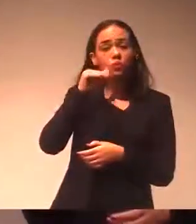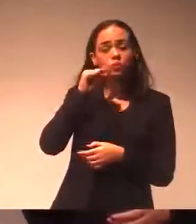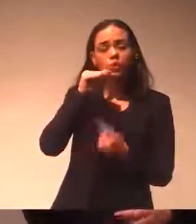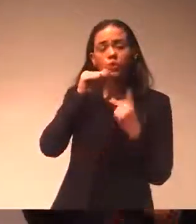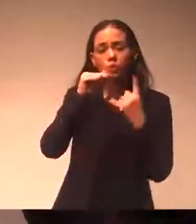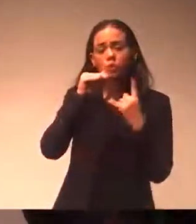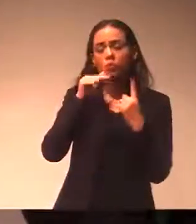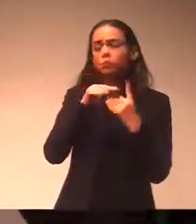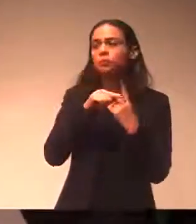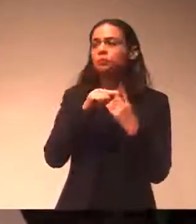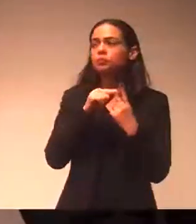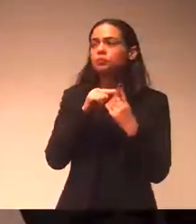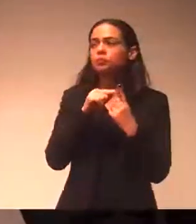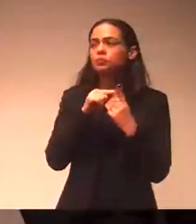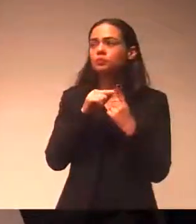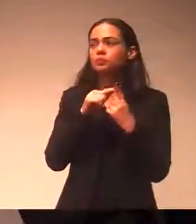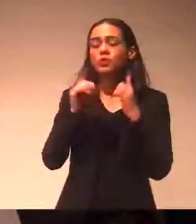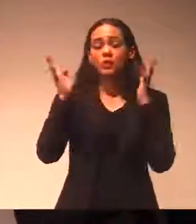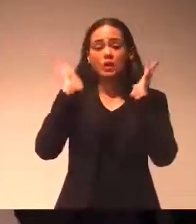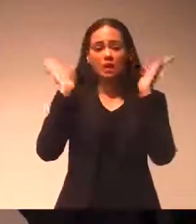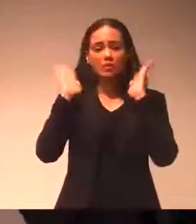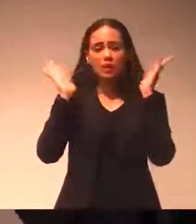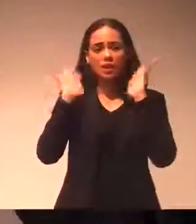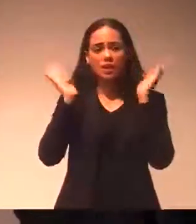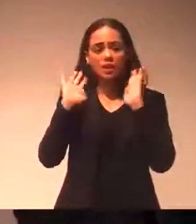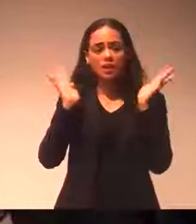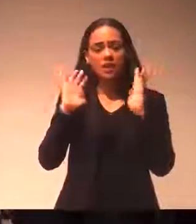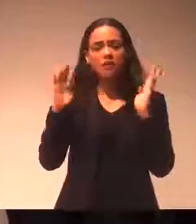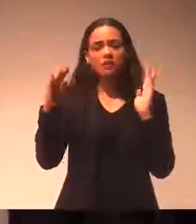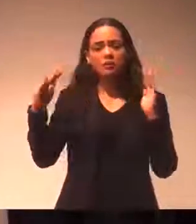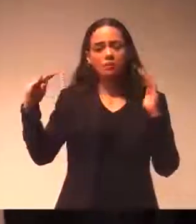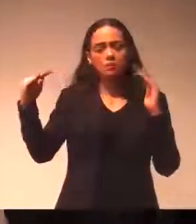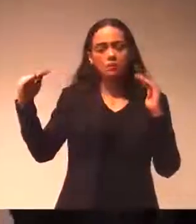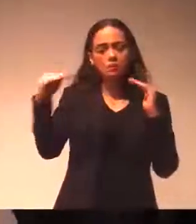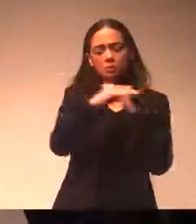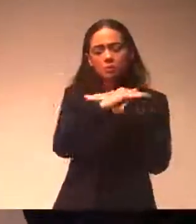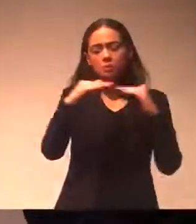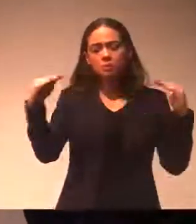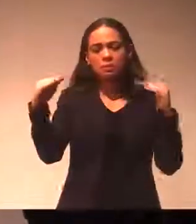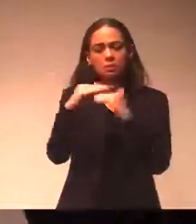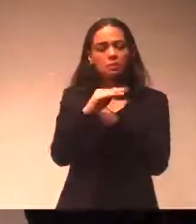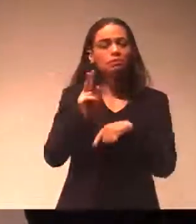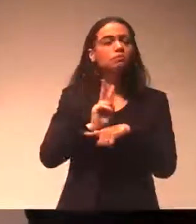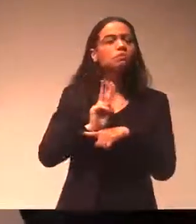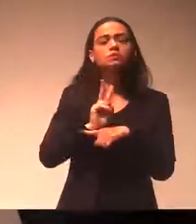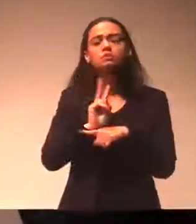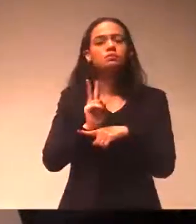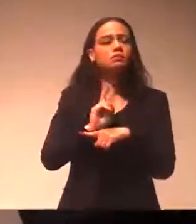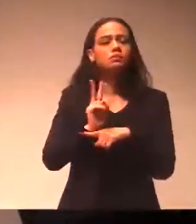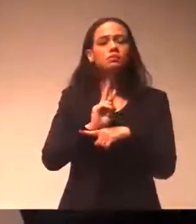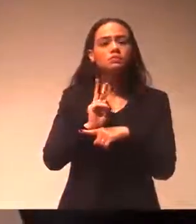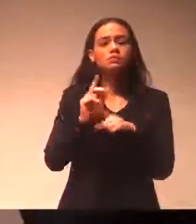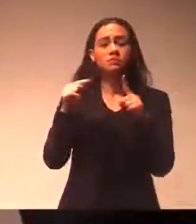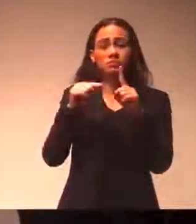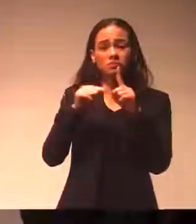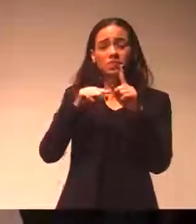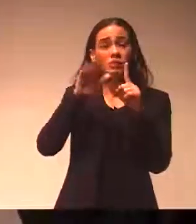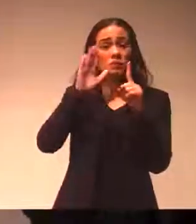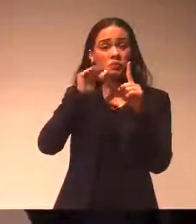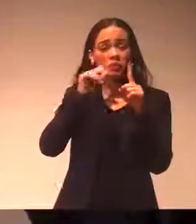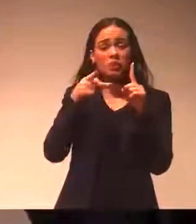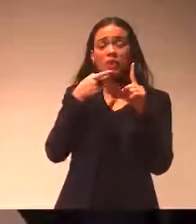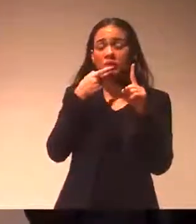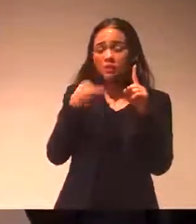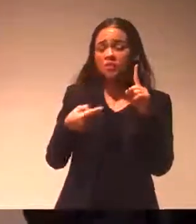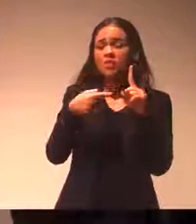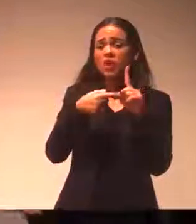que controlava o acesso de caminhões ratificou o que havia falado na Promotoria de Justiça de Vinhedo.